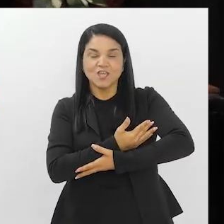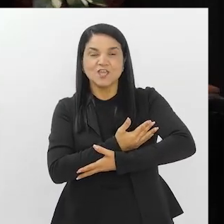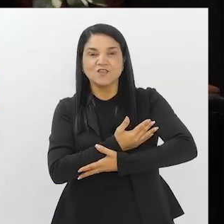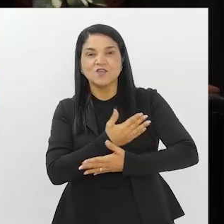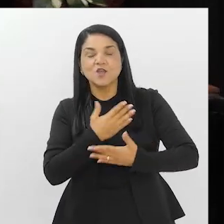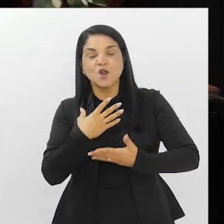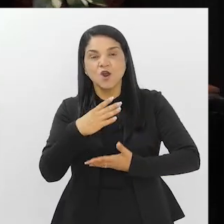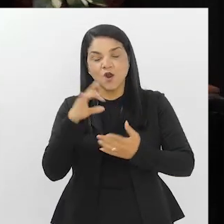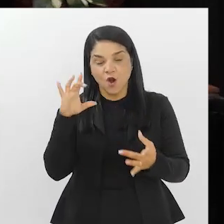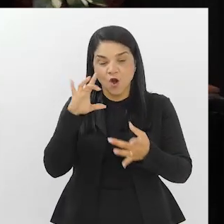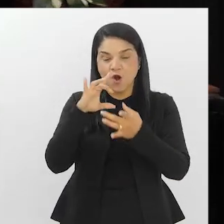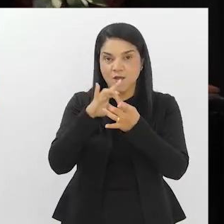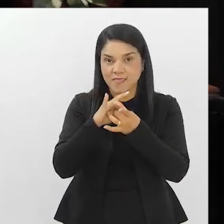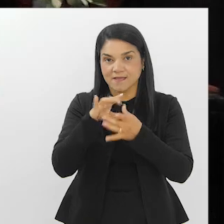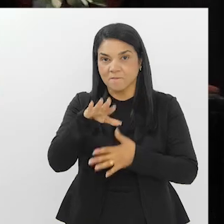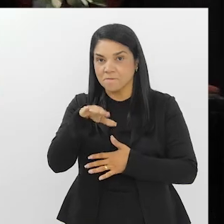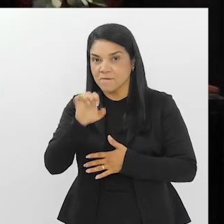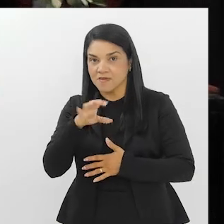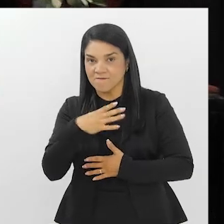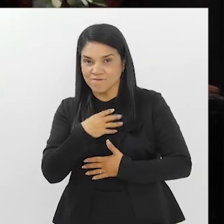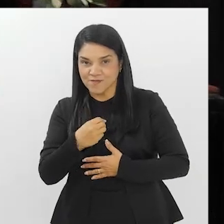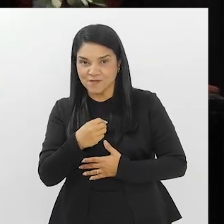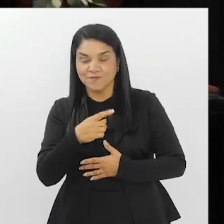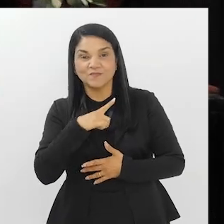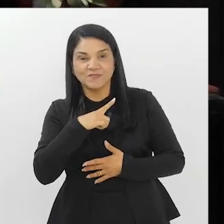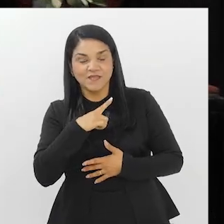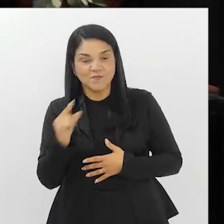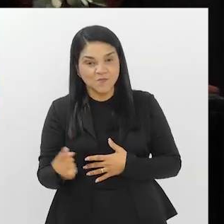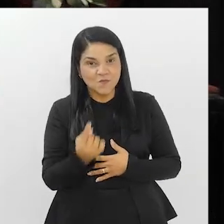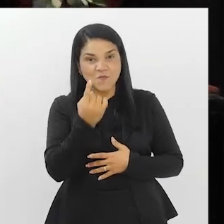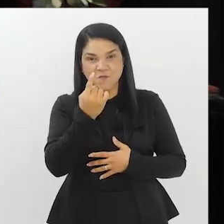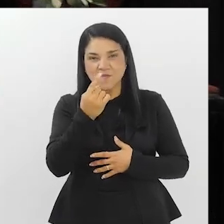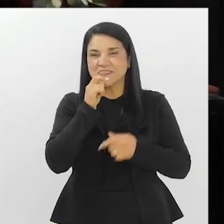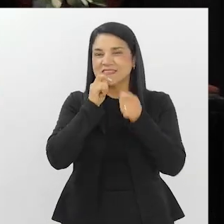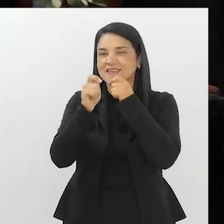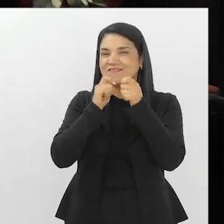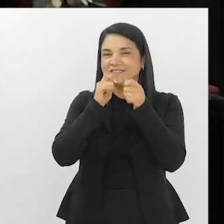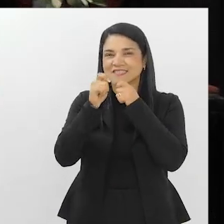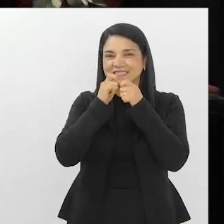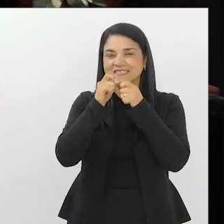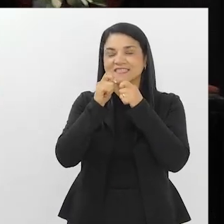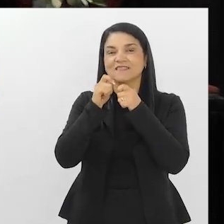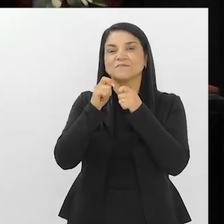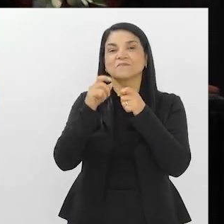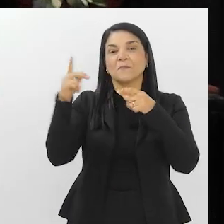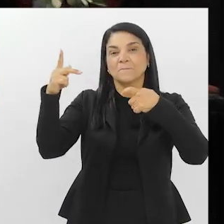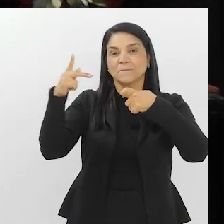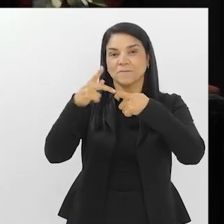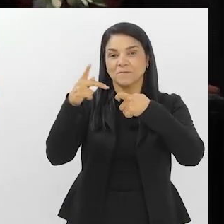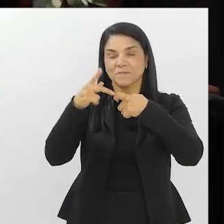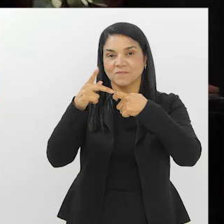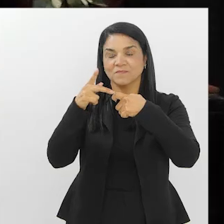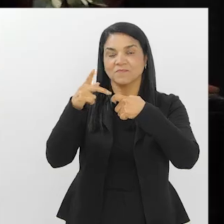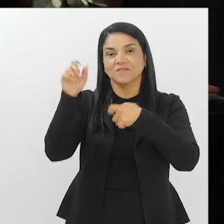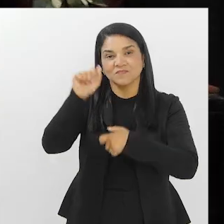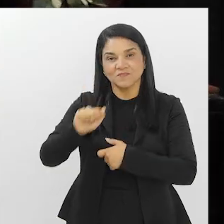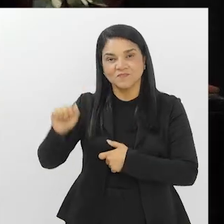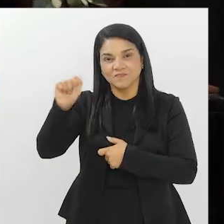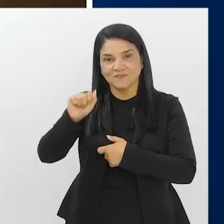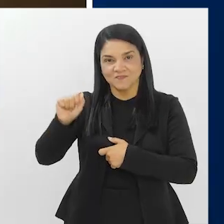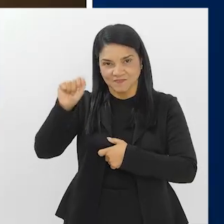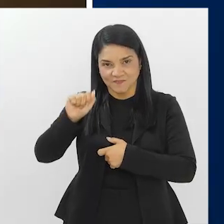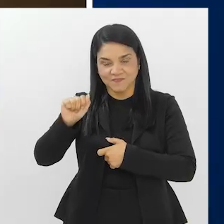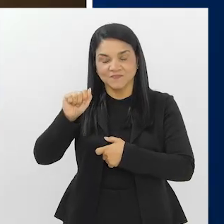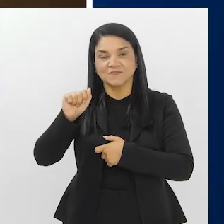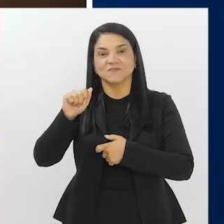já estamos com a nossa entrevistada de hoje, a pediatra da Sociedade de Pediatria do Estado do Rio de Janeiro,